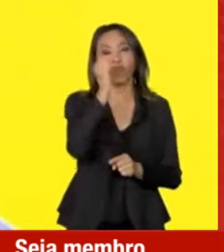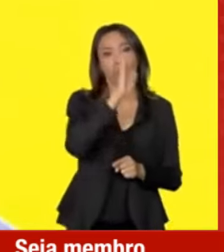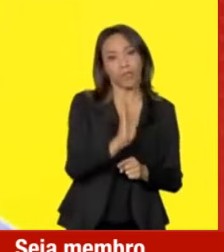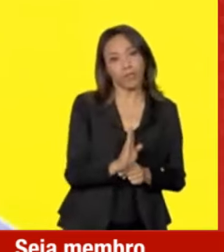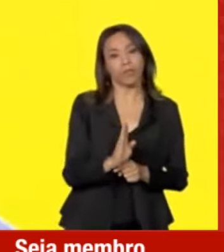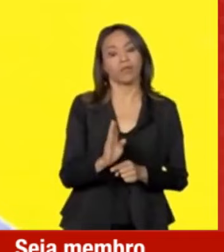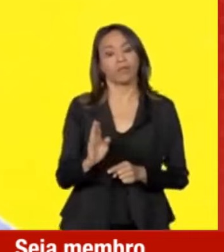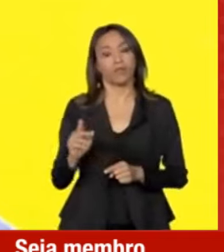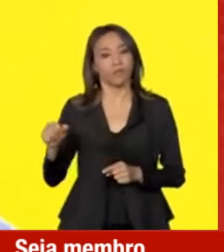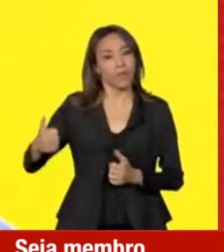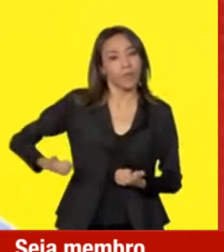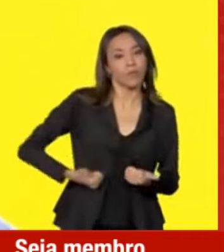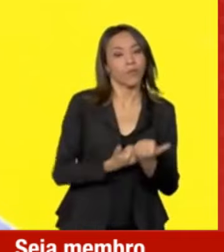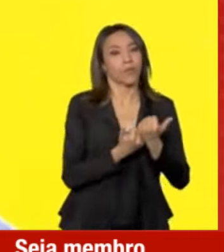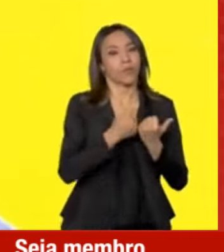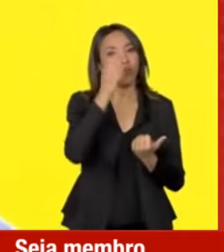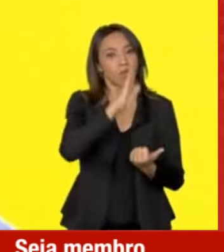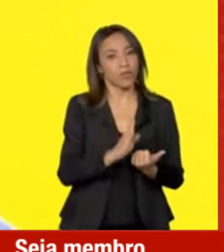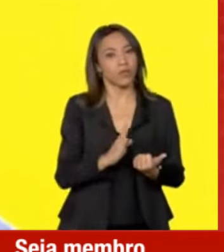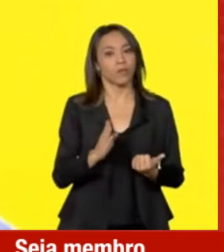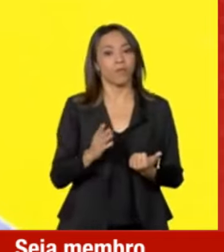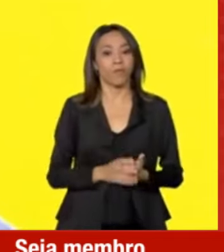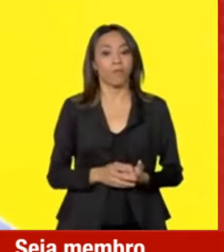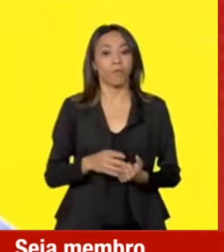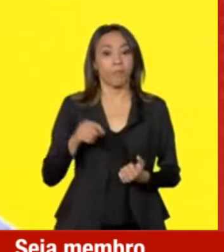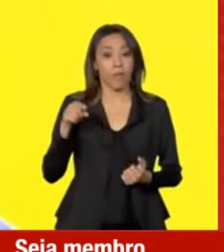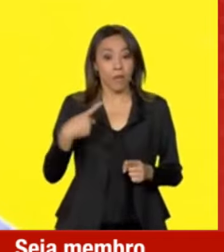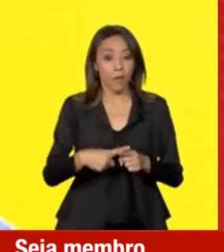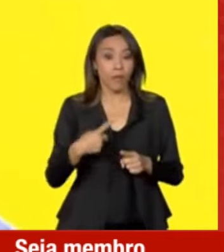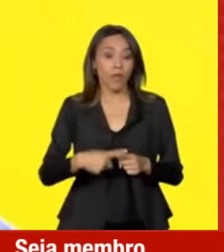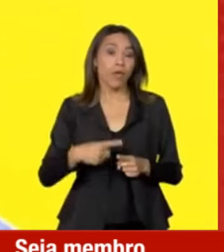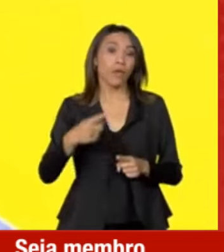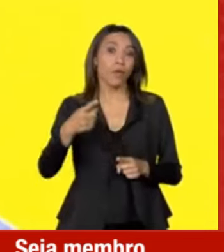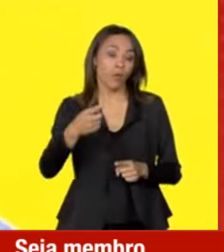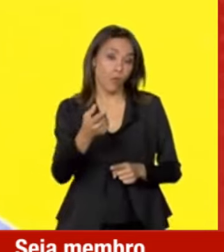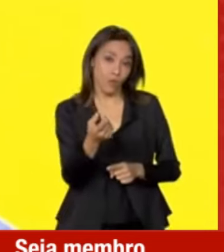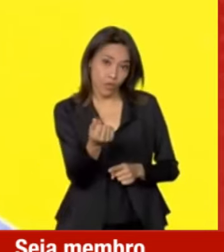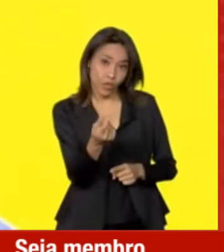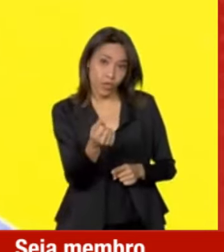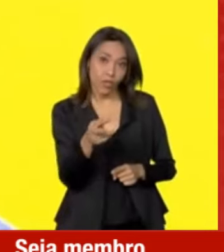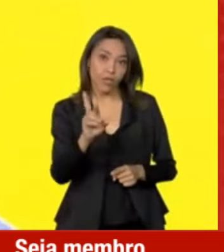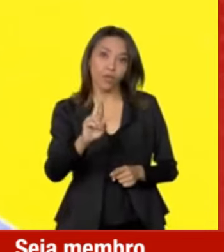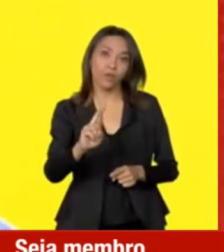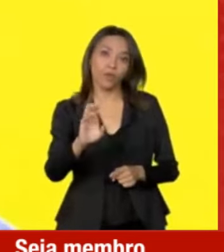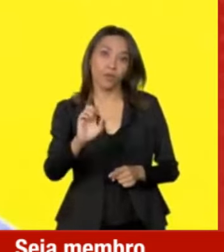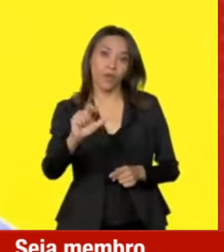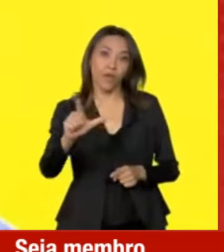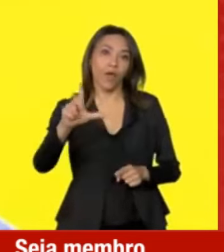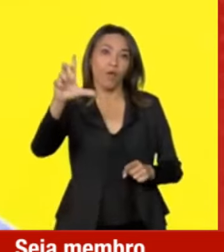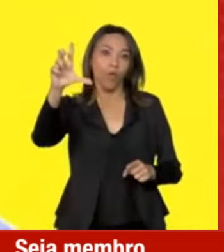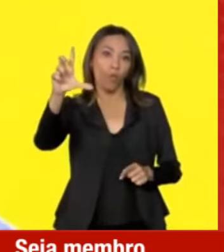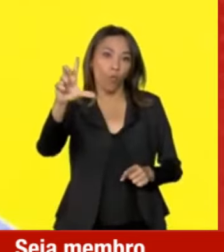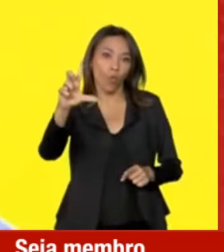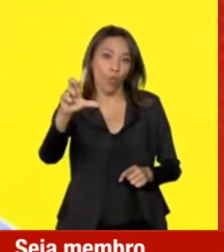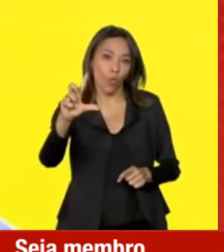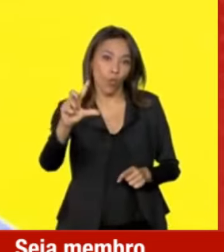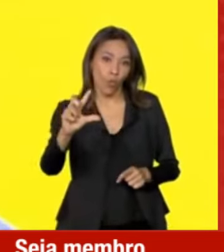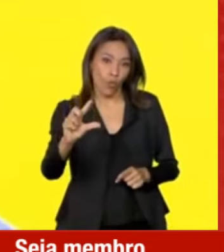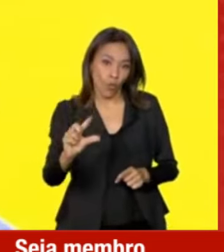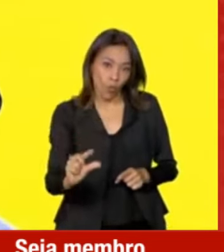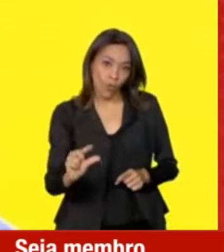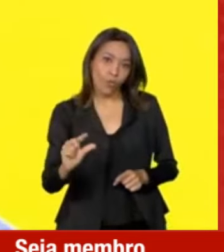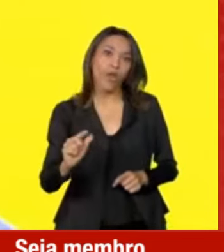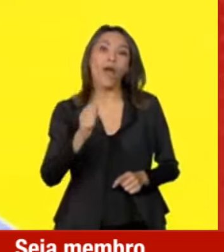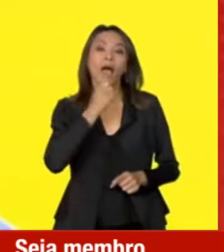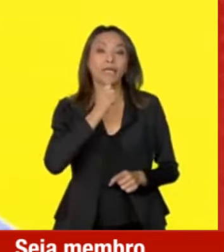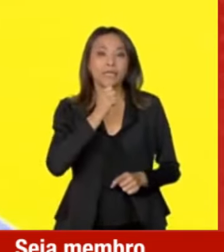solavancos. A volatilidade do real, Marinho, caiu muito desde então, mas ela ainda é muito elevada. A